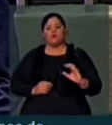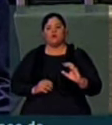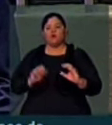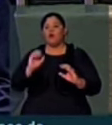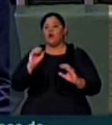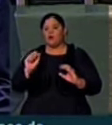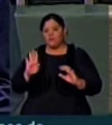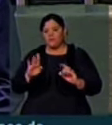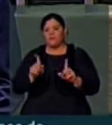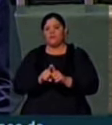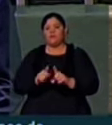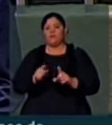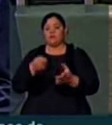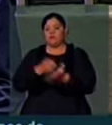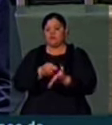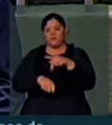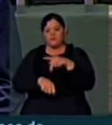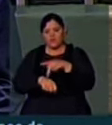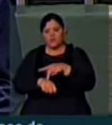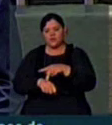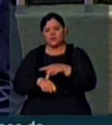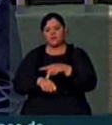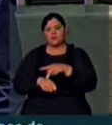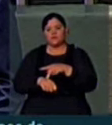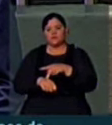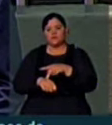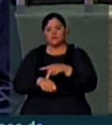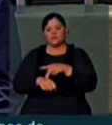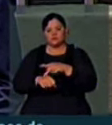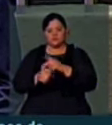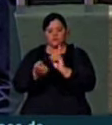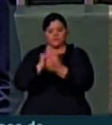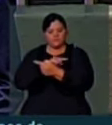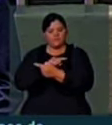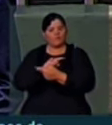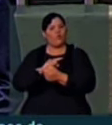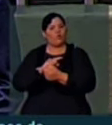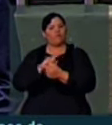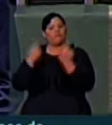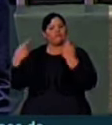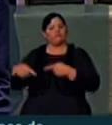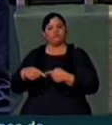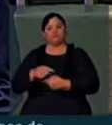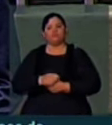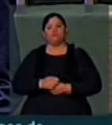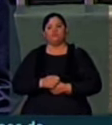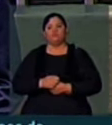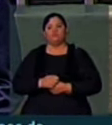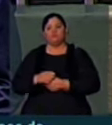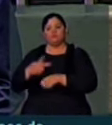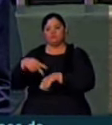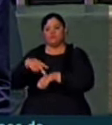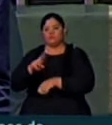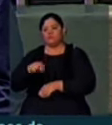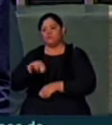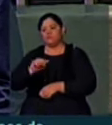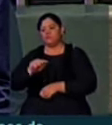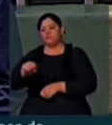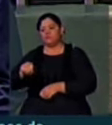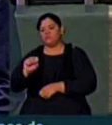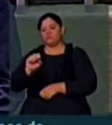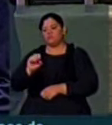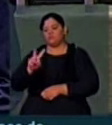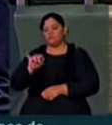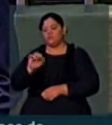OAB, exigiram que o país ficasse do lado oposto ao da União Soviética. Mas